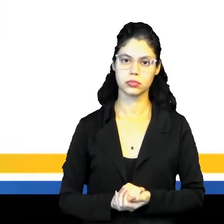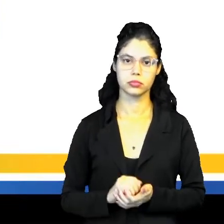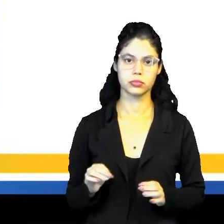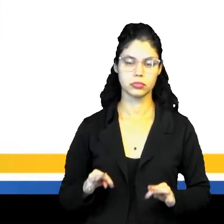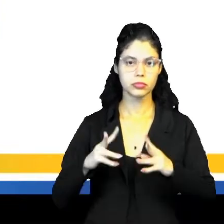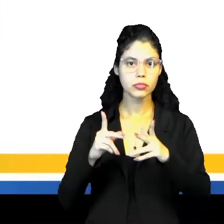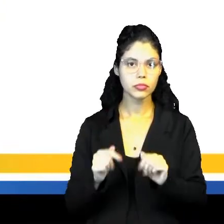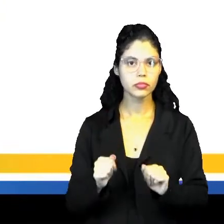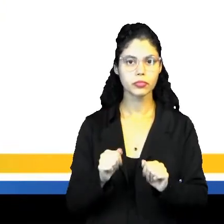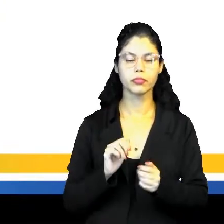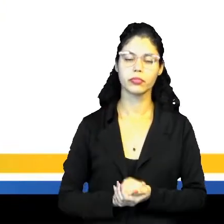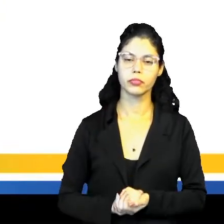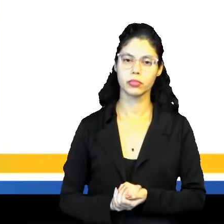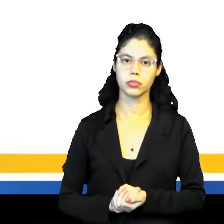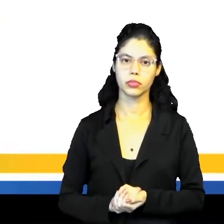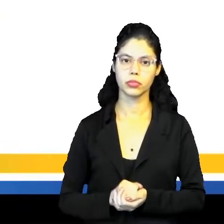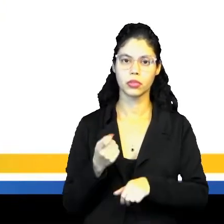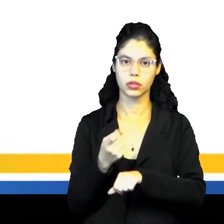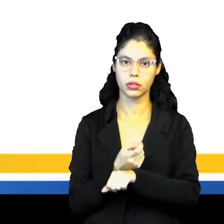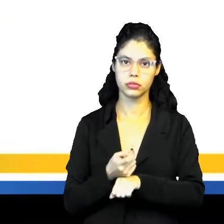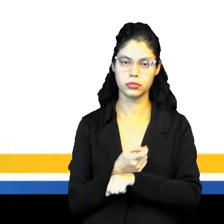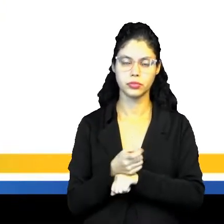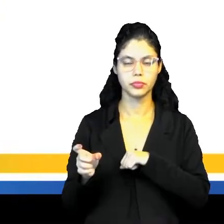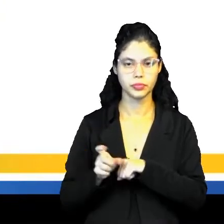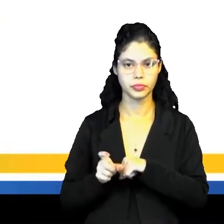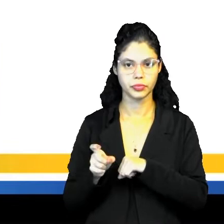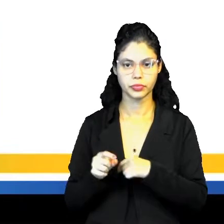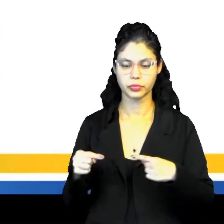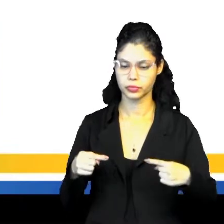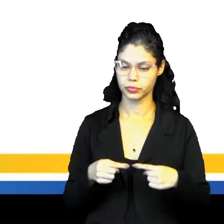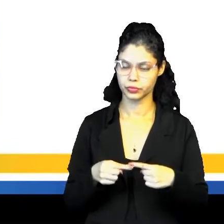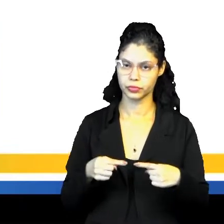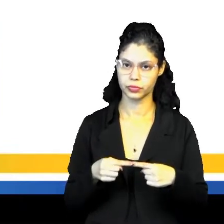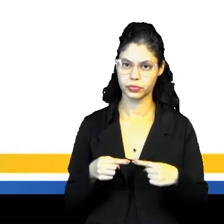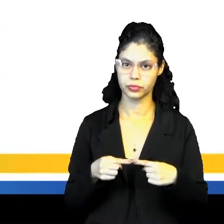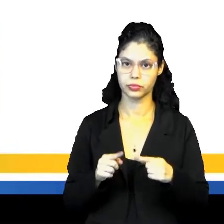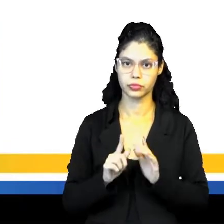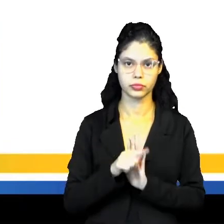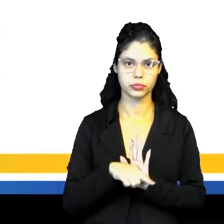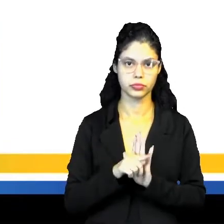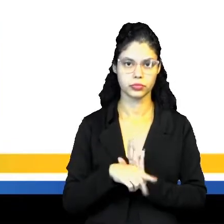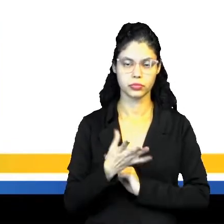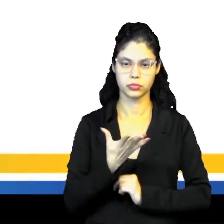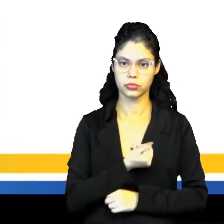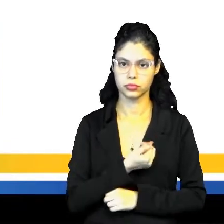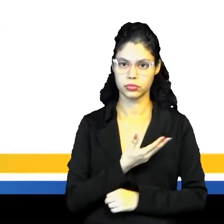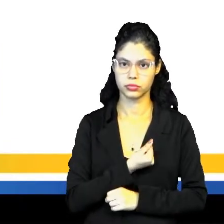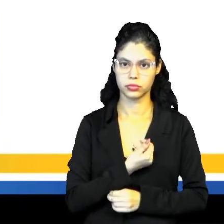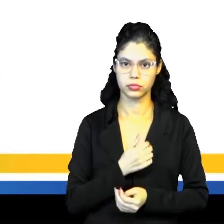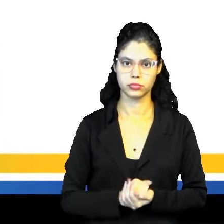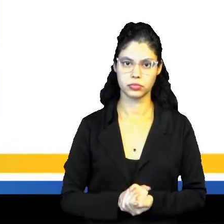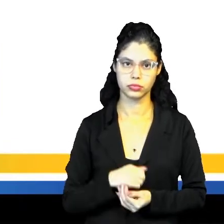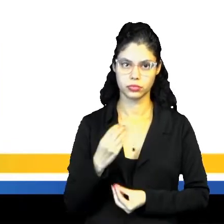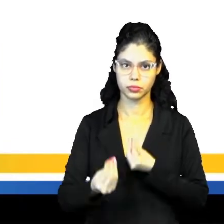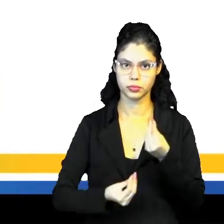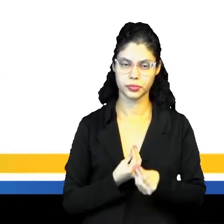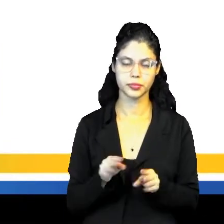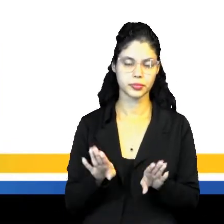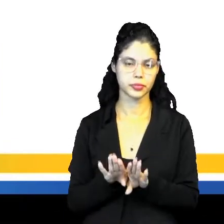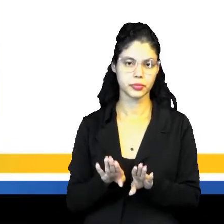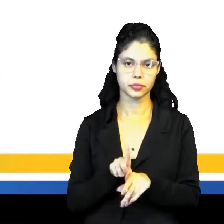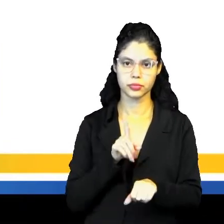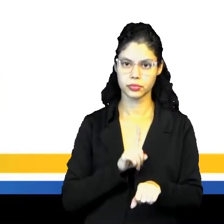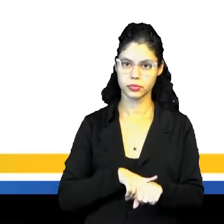todas as estruturas substantiva, adjetiva, eles têm que concordar, né, em gênero e número, né? Bem como também no